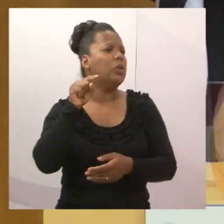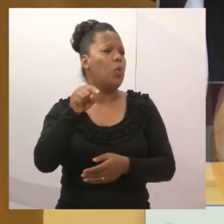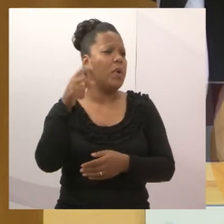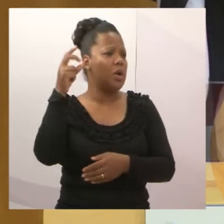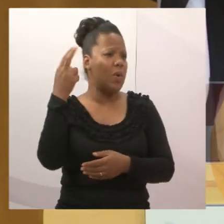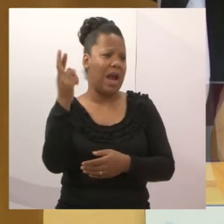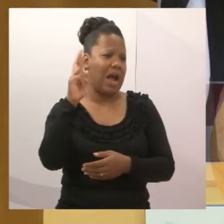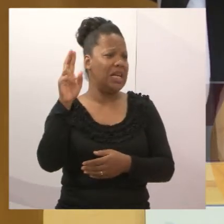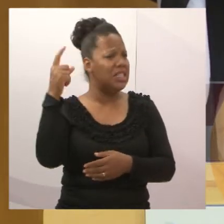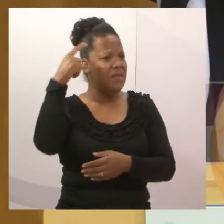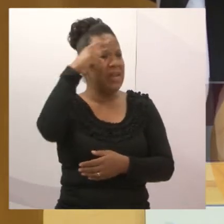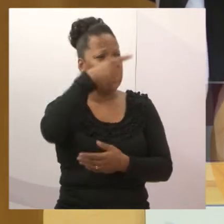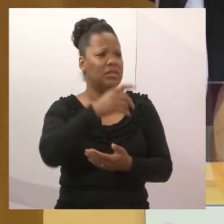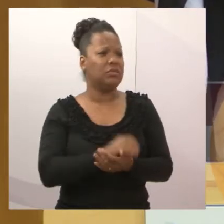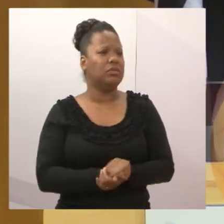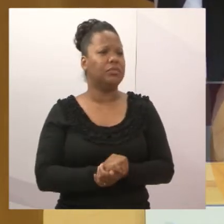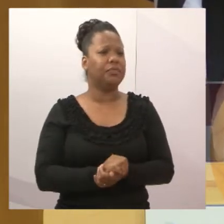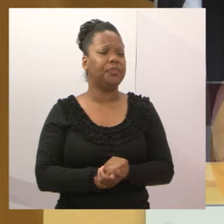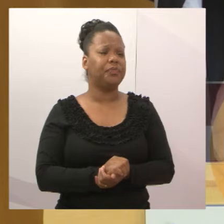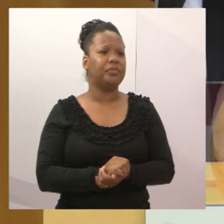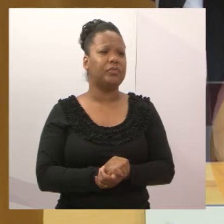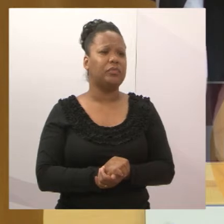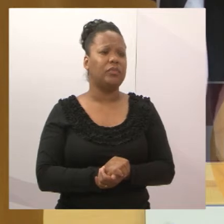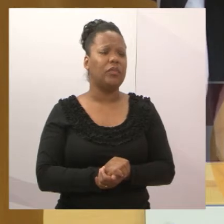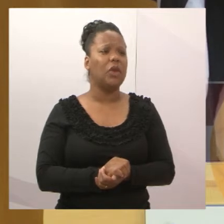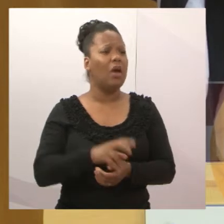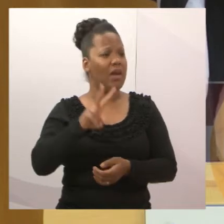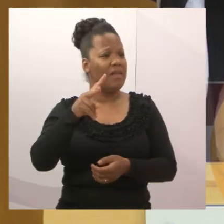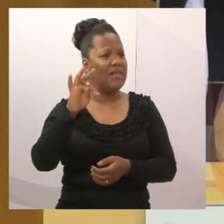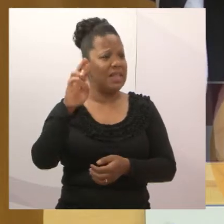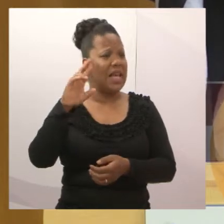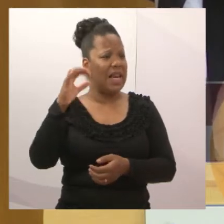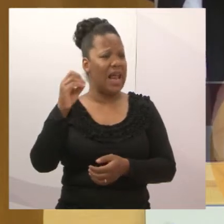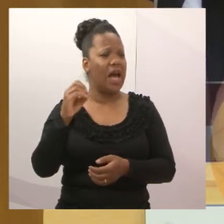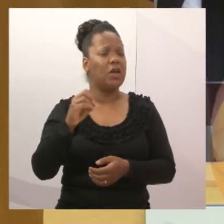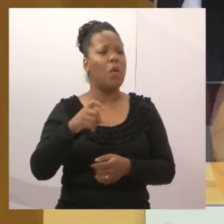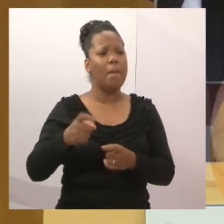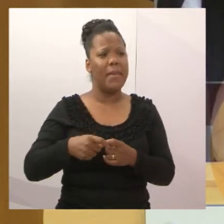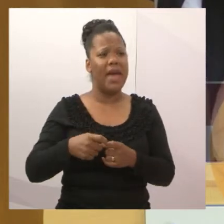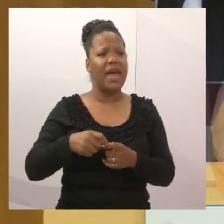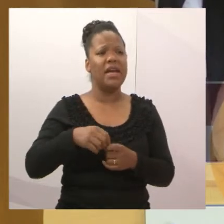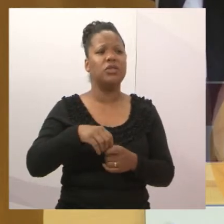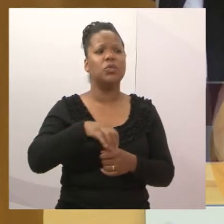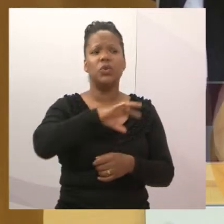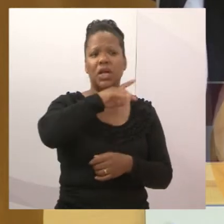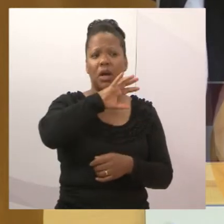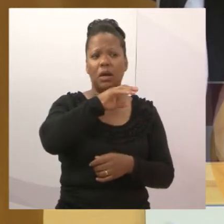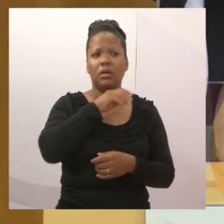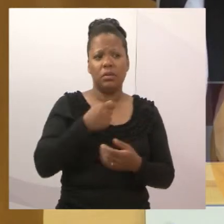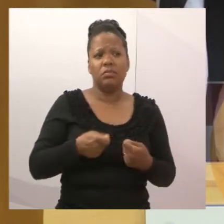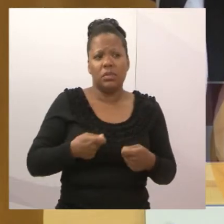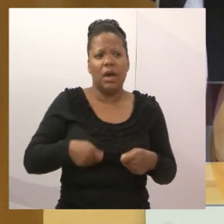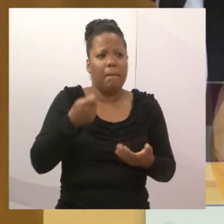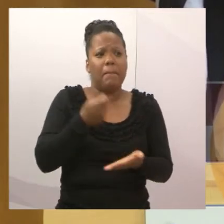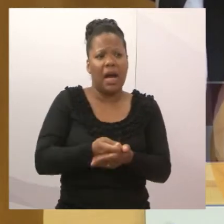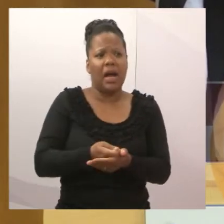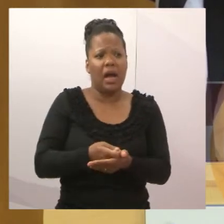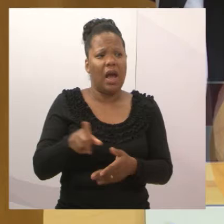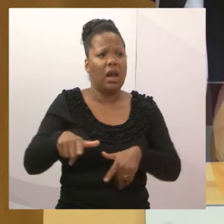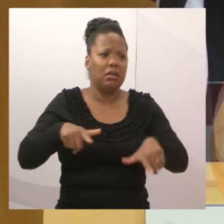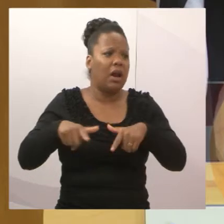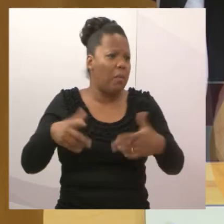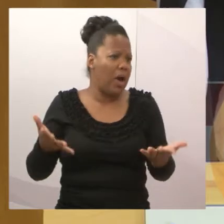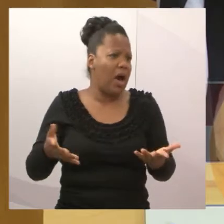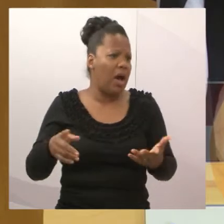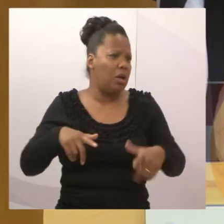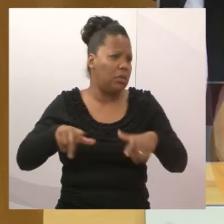difícil. O veterinário ele tem que receber pelo trabalho realizado. Ele não pode fazer as coisas de graça. Eu entendo isso. Então, a gente paga por esse trabalho